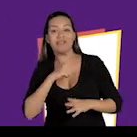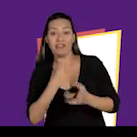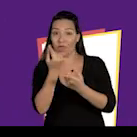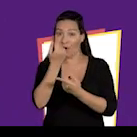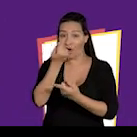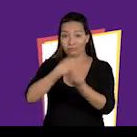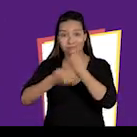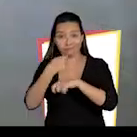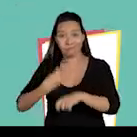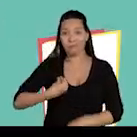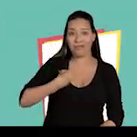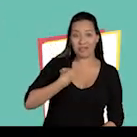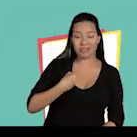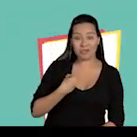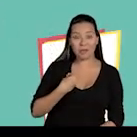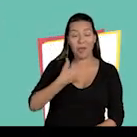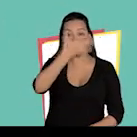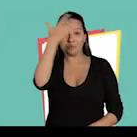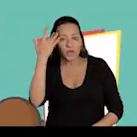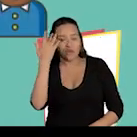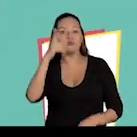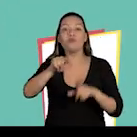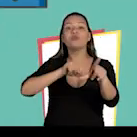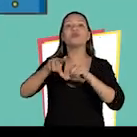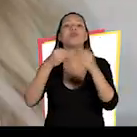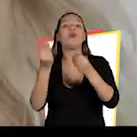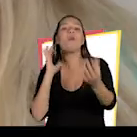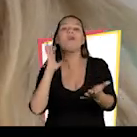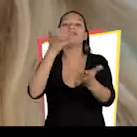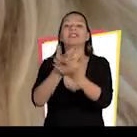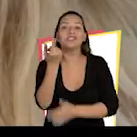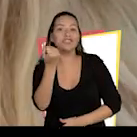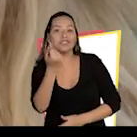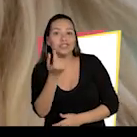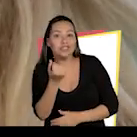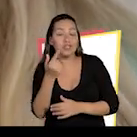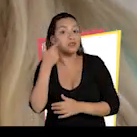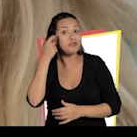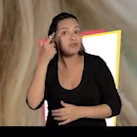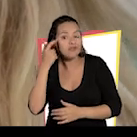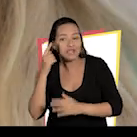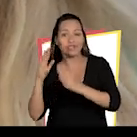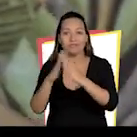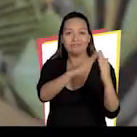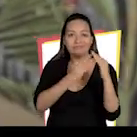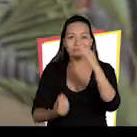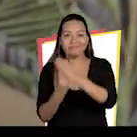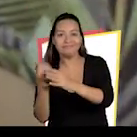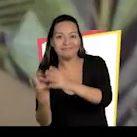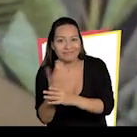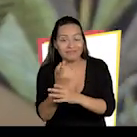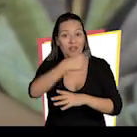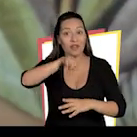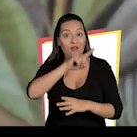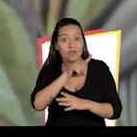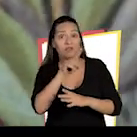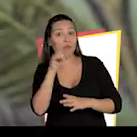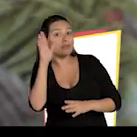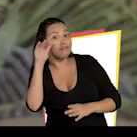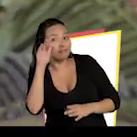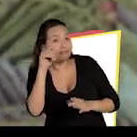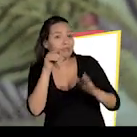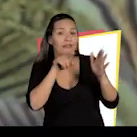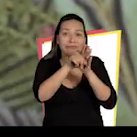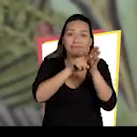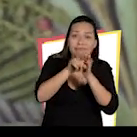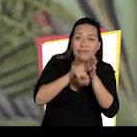vai ter orçamento participativo. O povo decide onde a prefeitura investe. Freixo vai criar conselhos de moradores. E vai criar o gabinete virtual